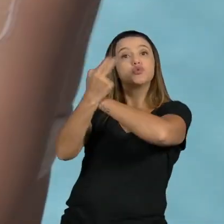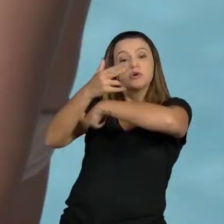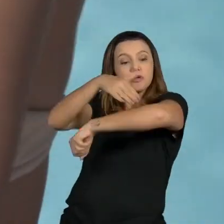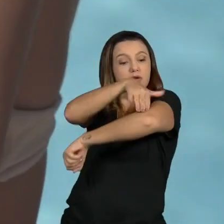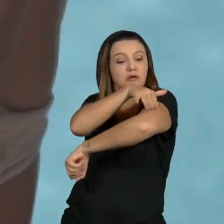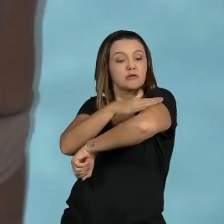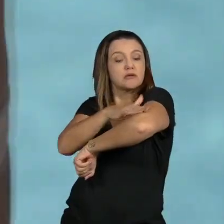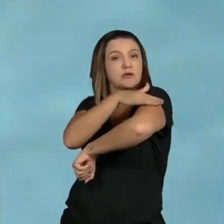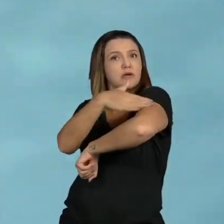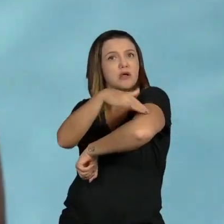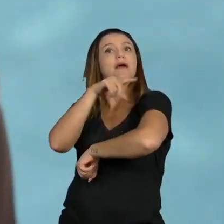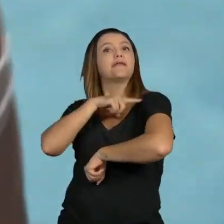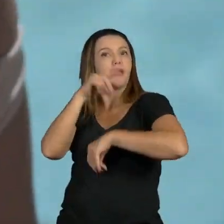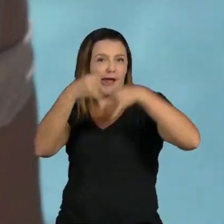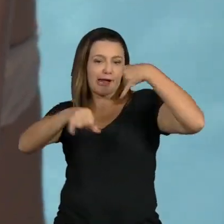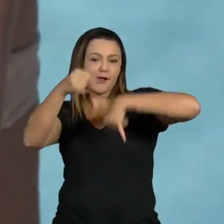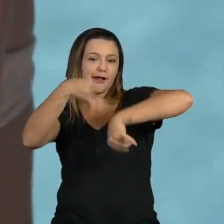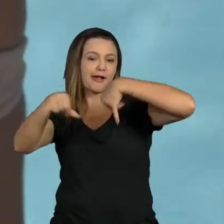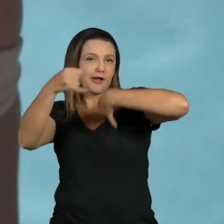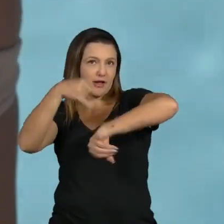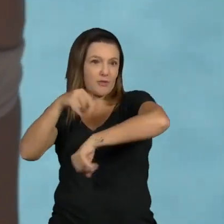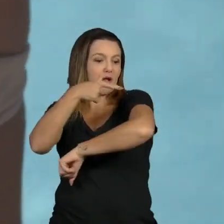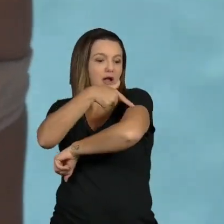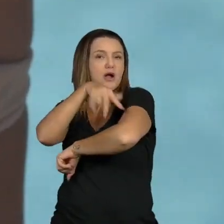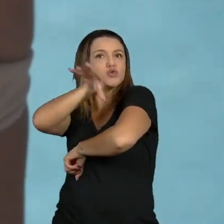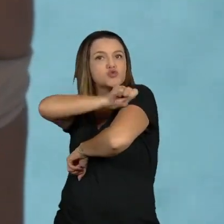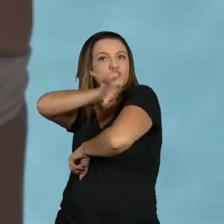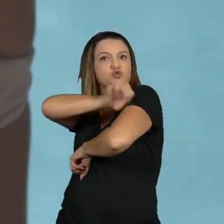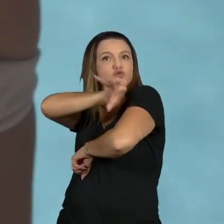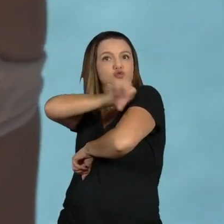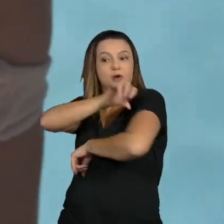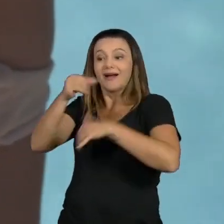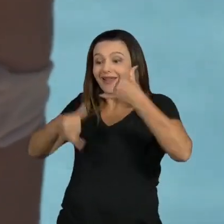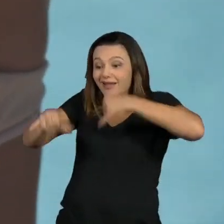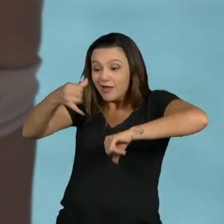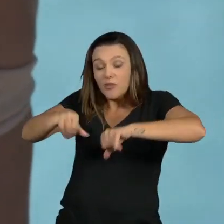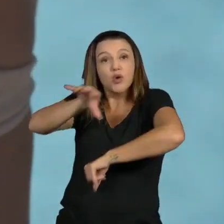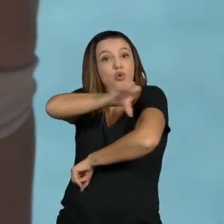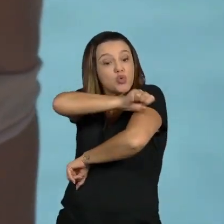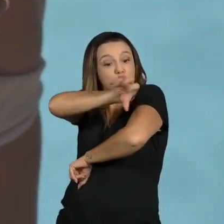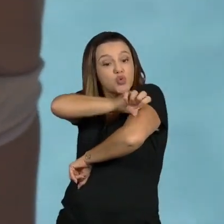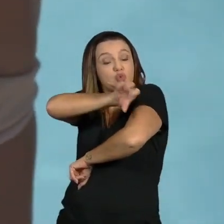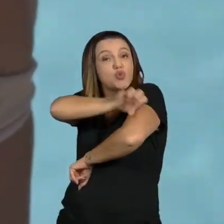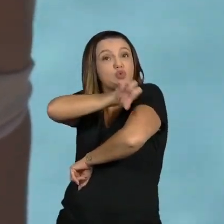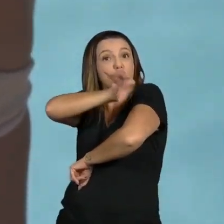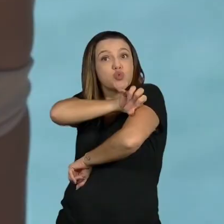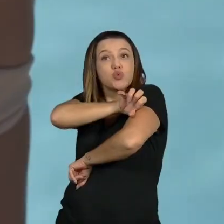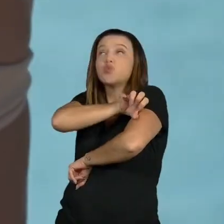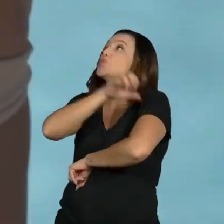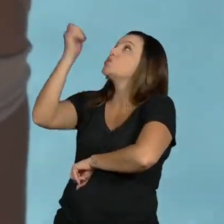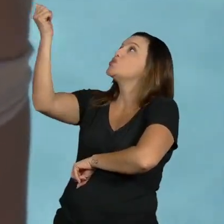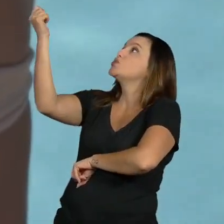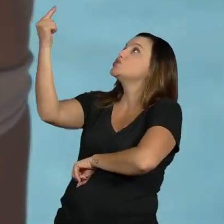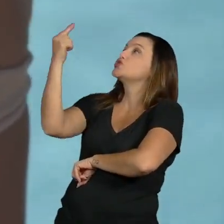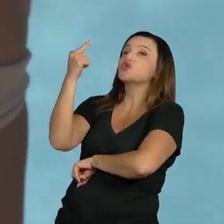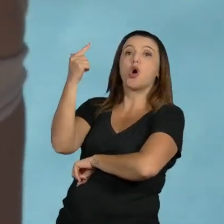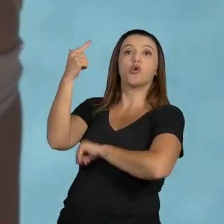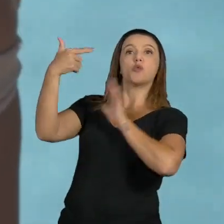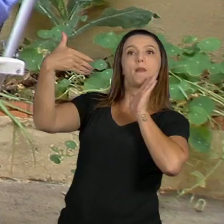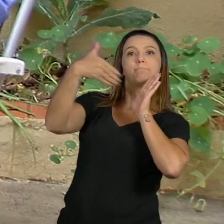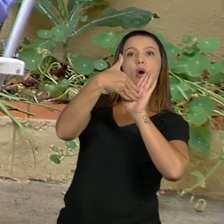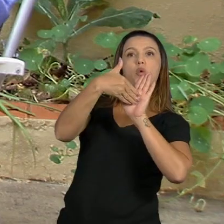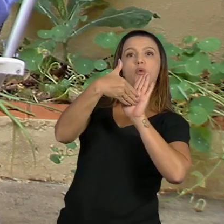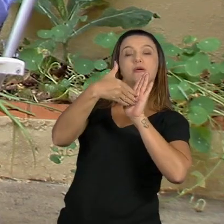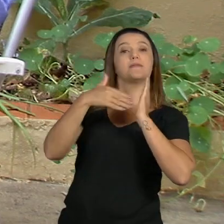filtros químicos, né, que são absorvidos pela nossa pele para então barrar os raios solares. Alguns desses